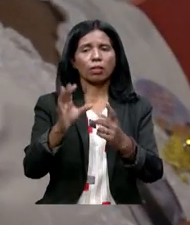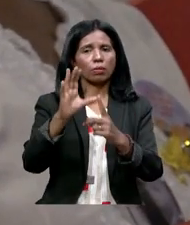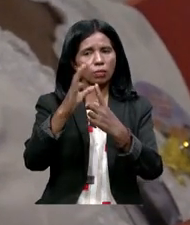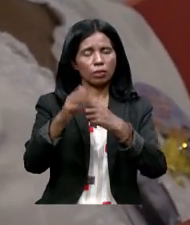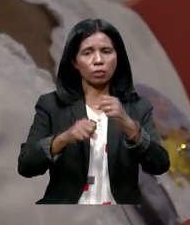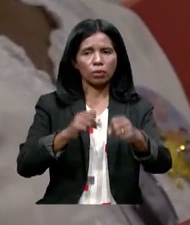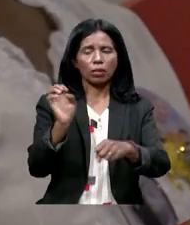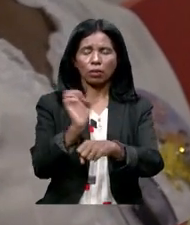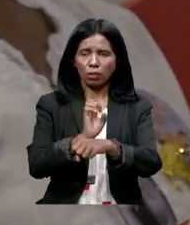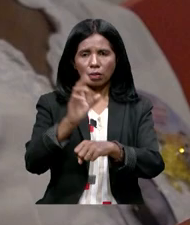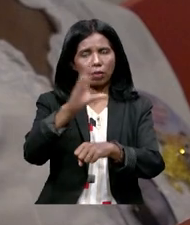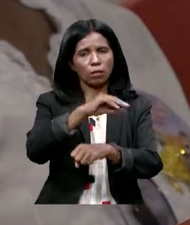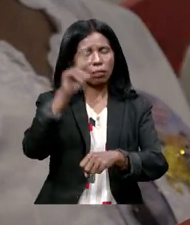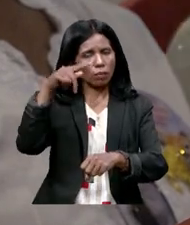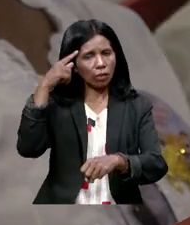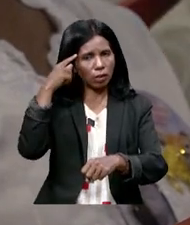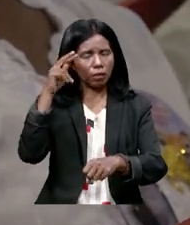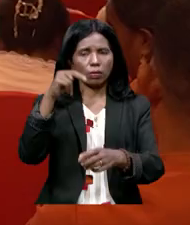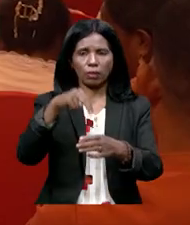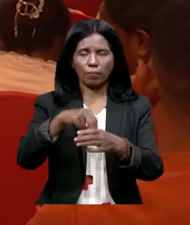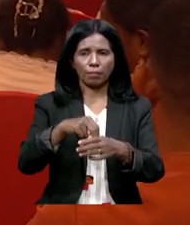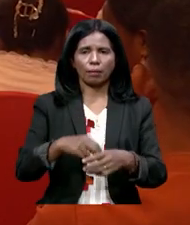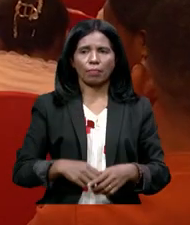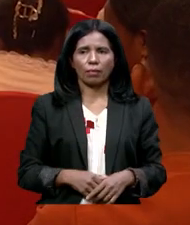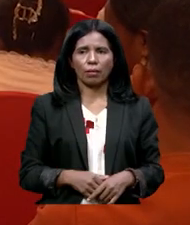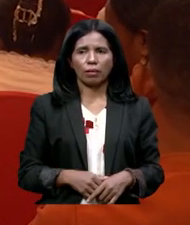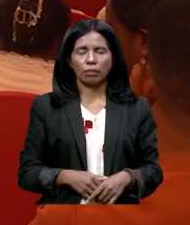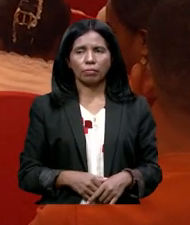social, econômico, no político, nilaran. Luciano Amaral, Adere de Semenes, Agemen.